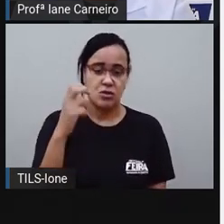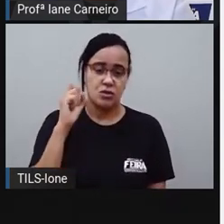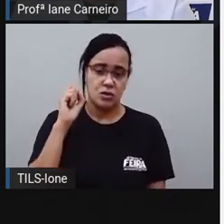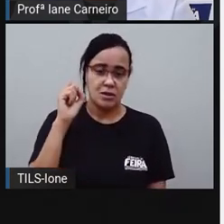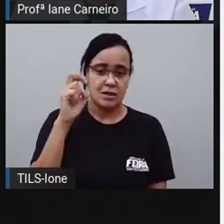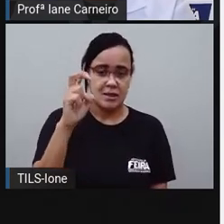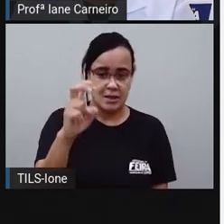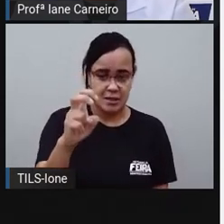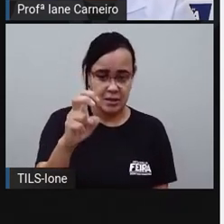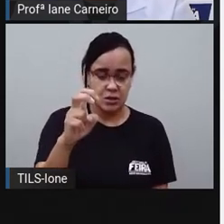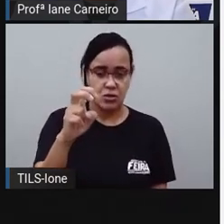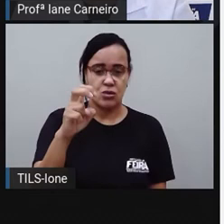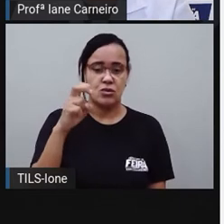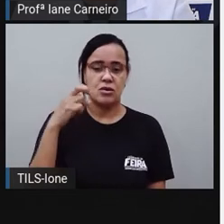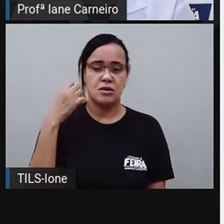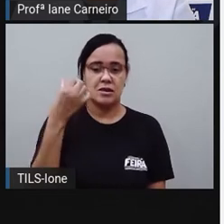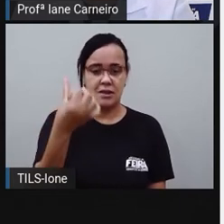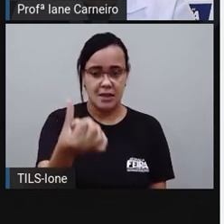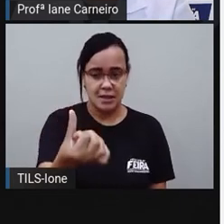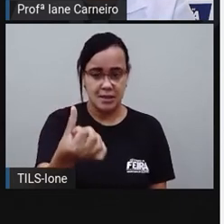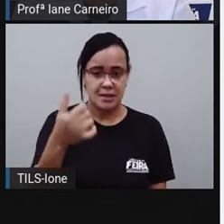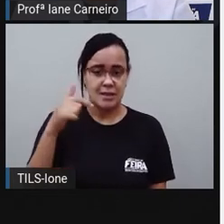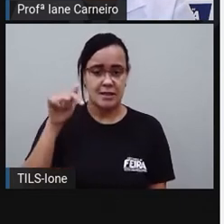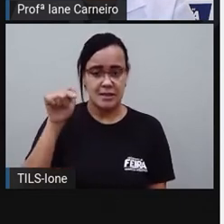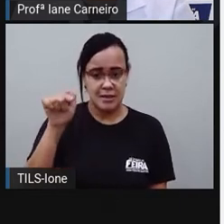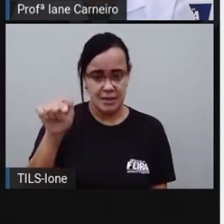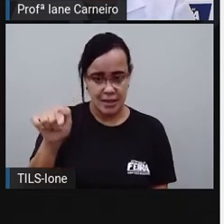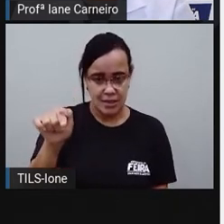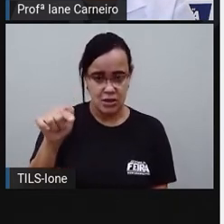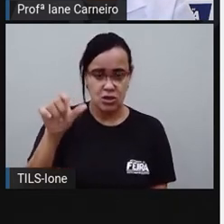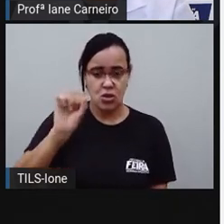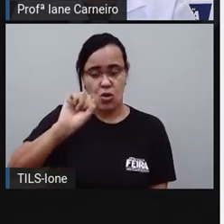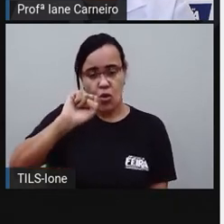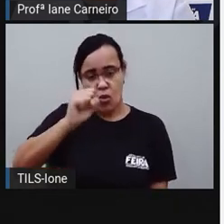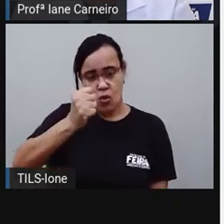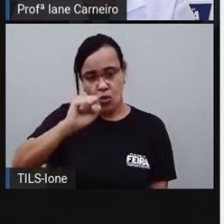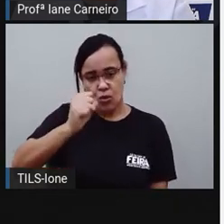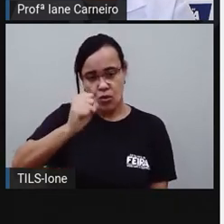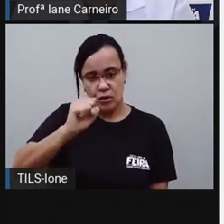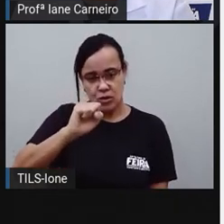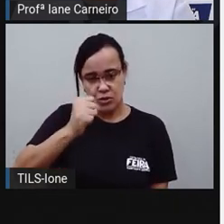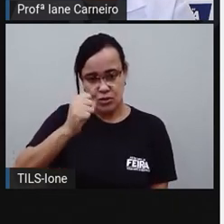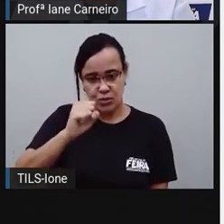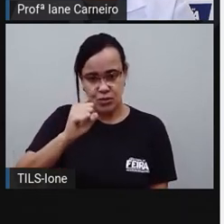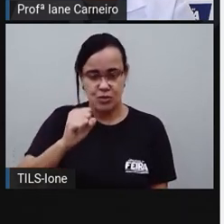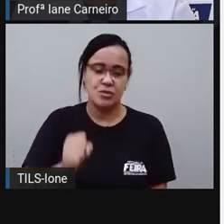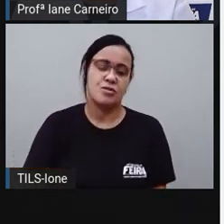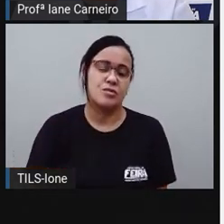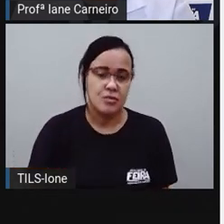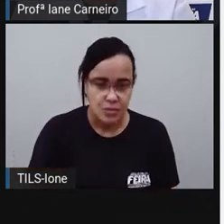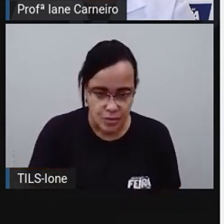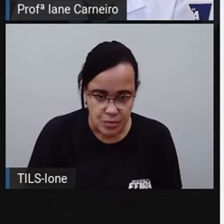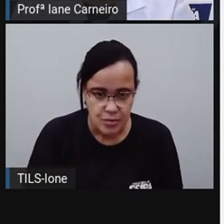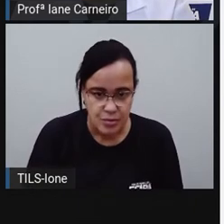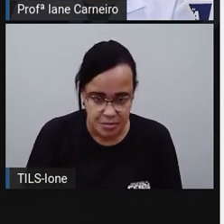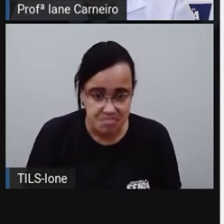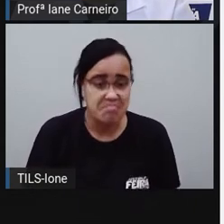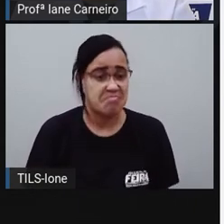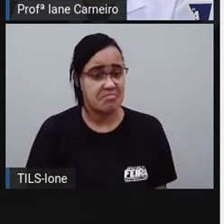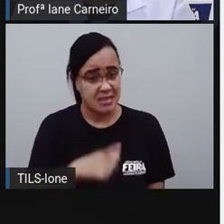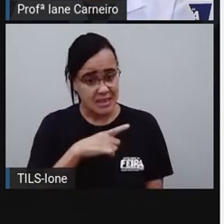Quatro, cinco, seis, sete, oito. Então, tem oito